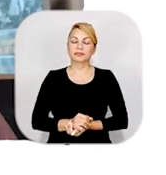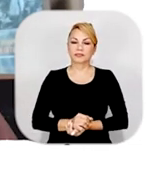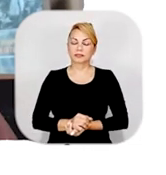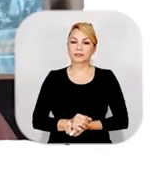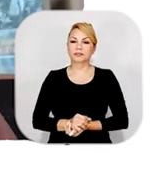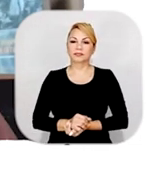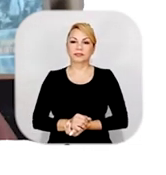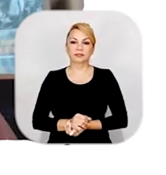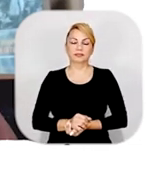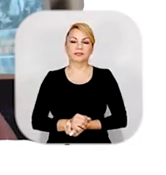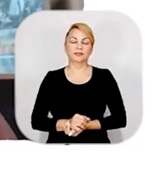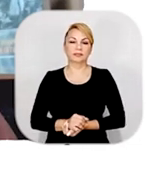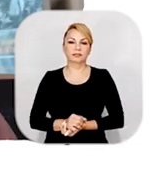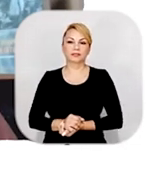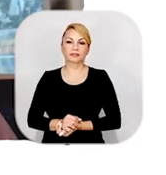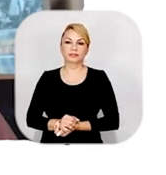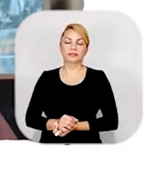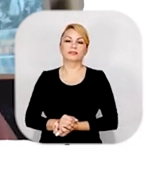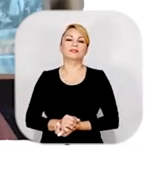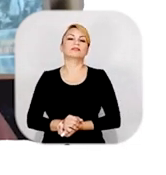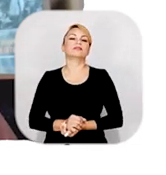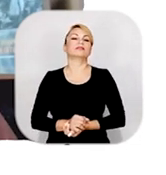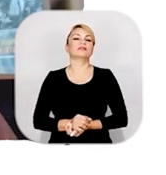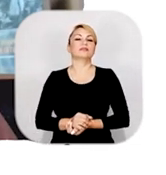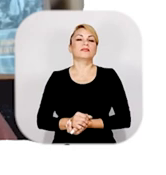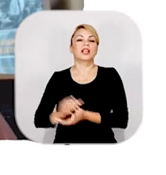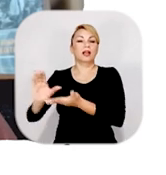desse pro bônus para o livro,